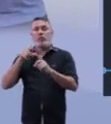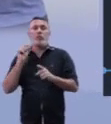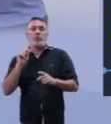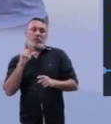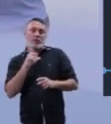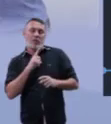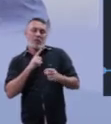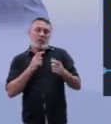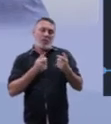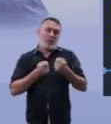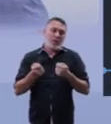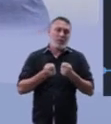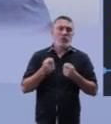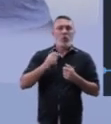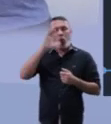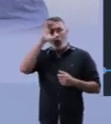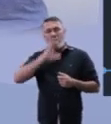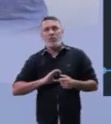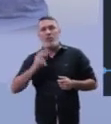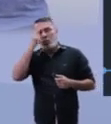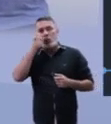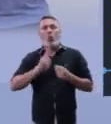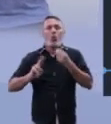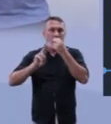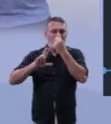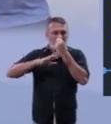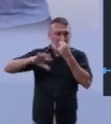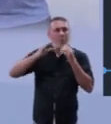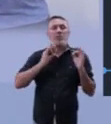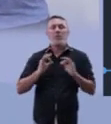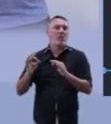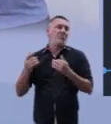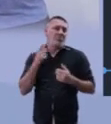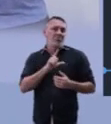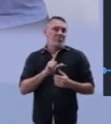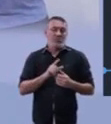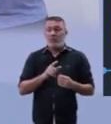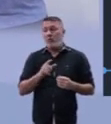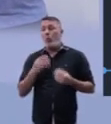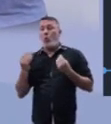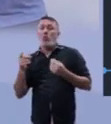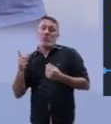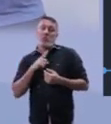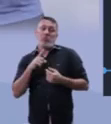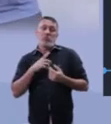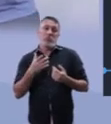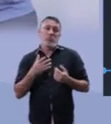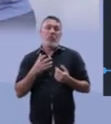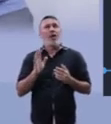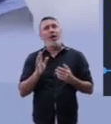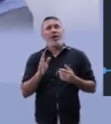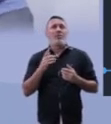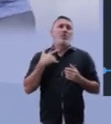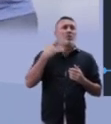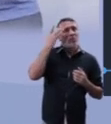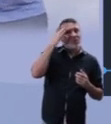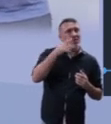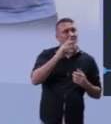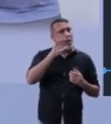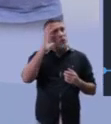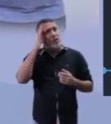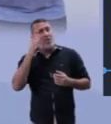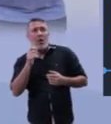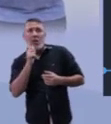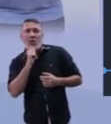por finalidade evitar a manipulação do comportamento dos usuários. Perfeito. Então ele fala o seguinte: ah, professor,